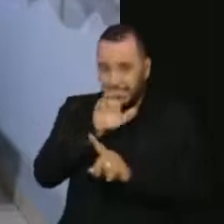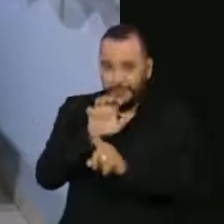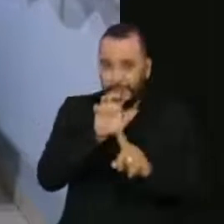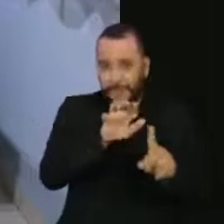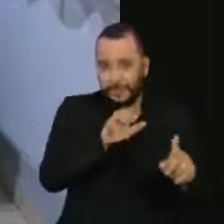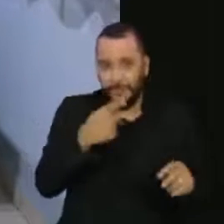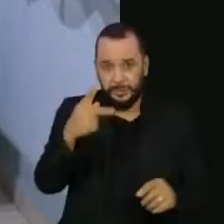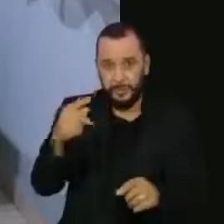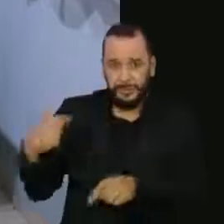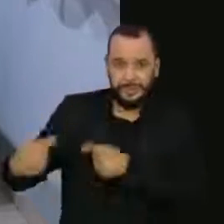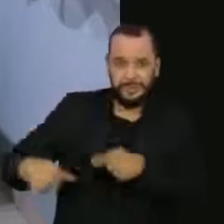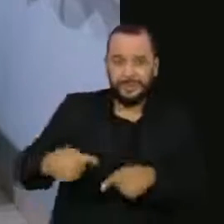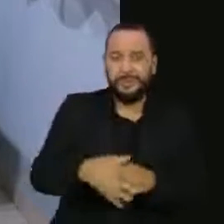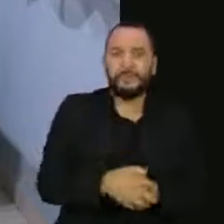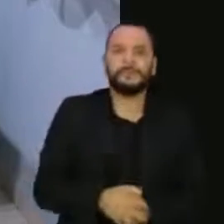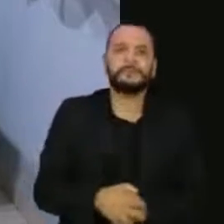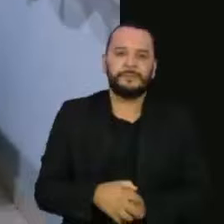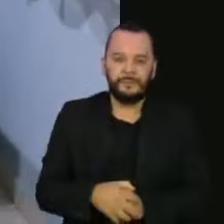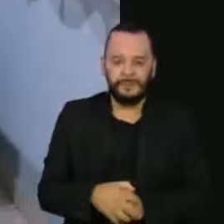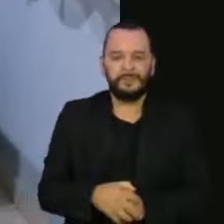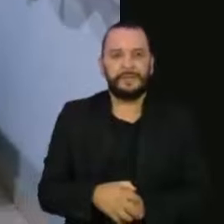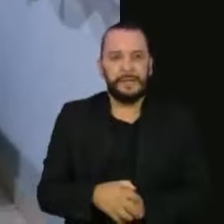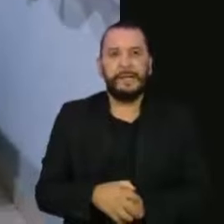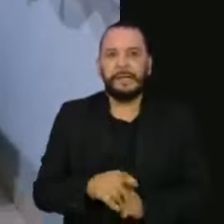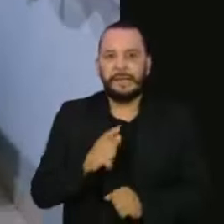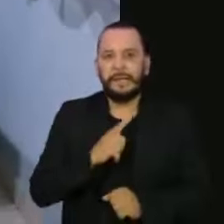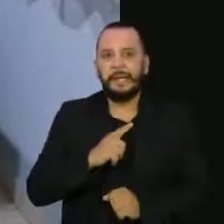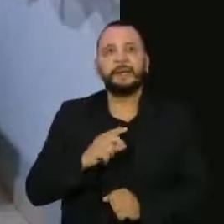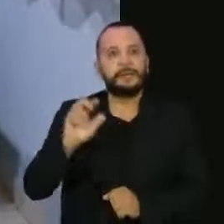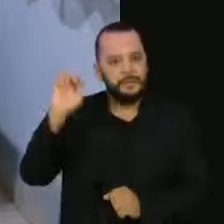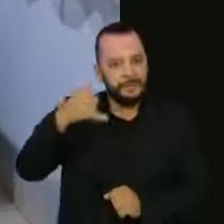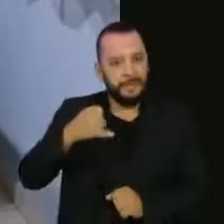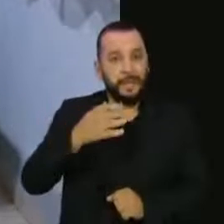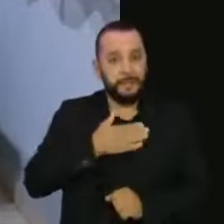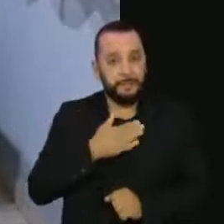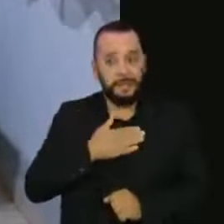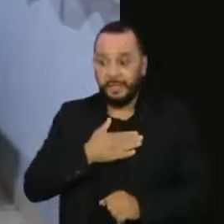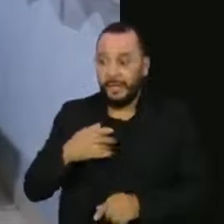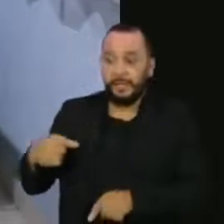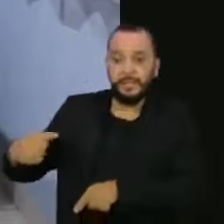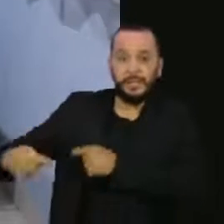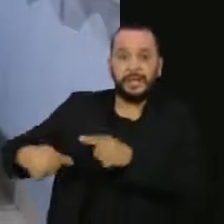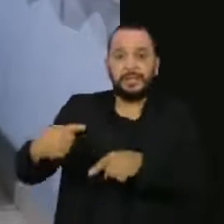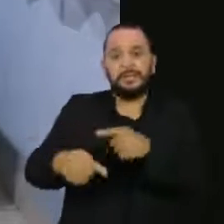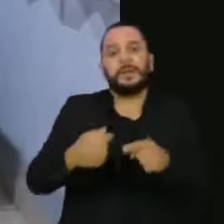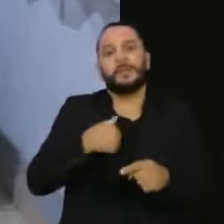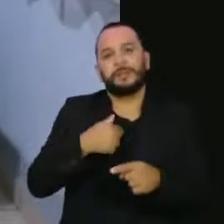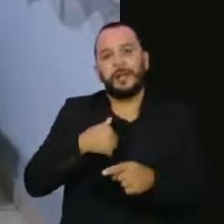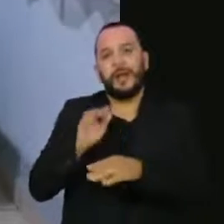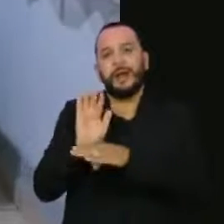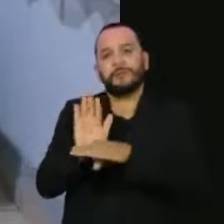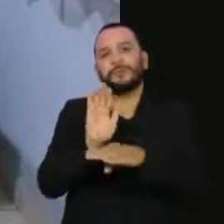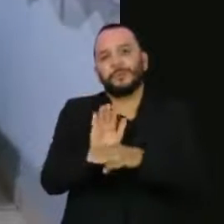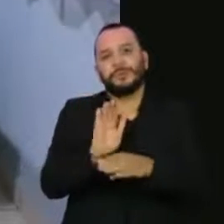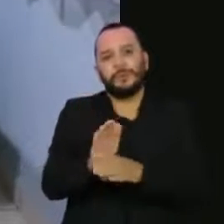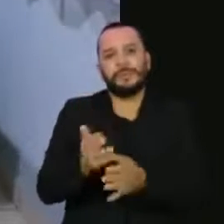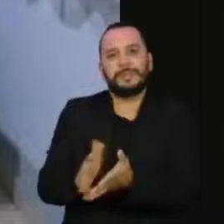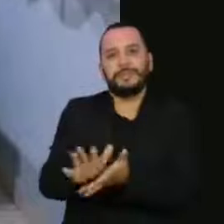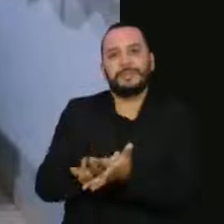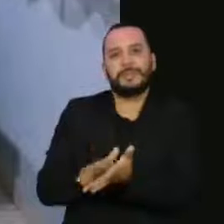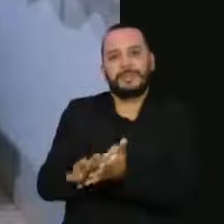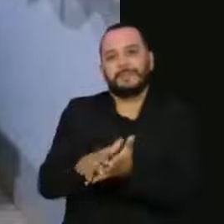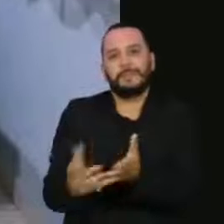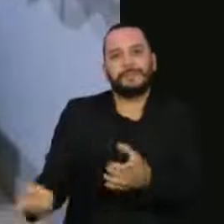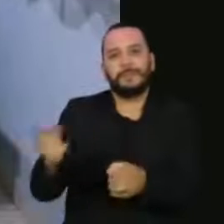Eu tenho, porque a minha geração, ela ajudou a trazer o samba de volta para a Lapa. E